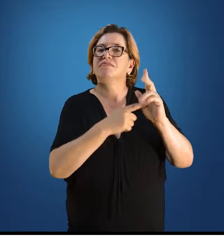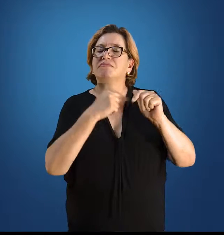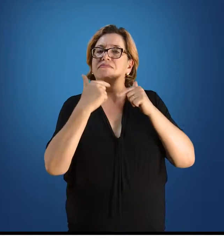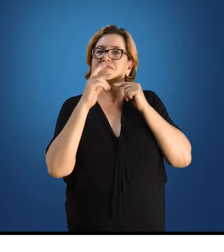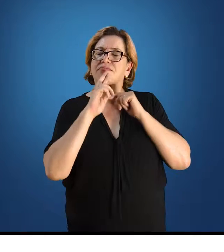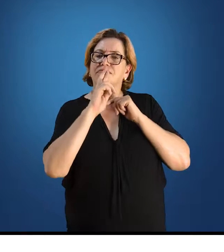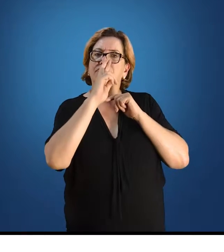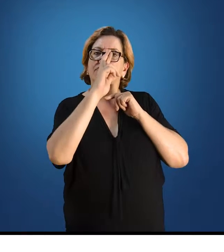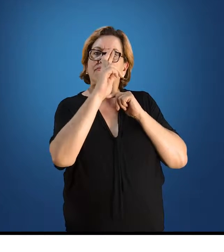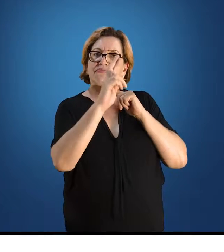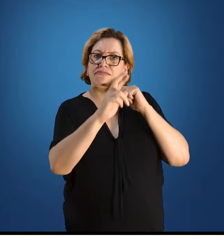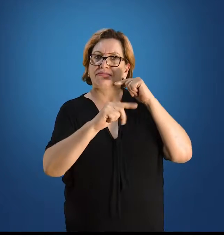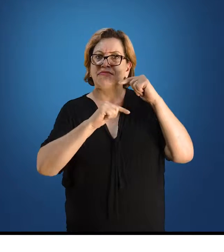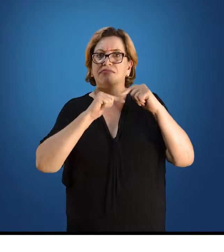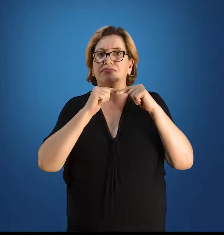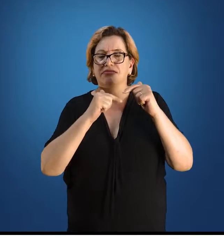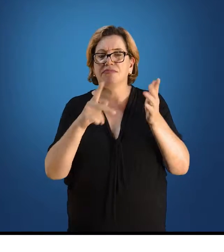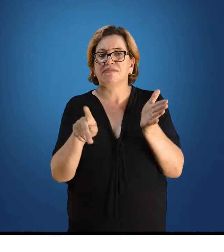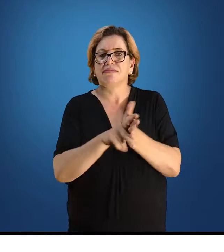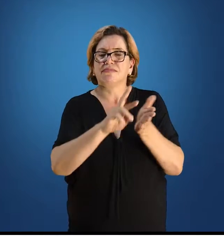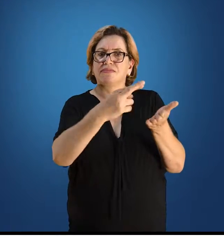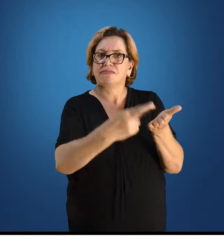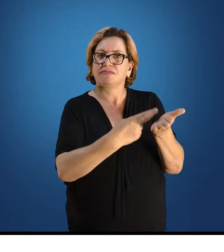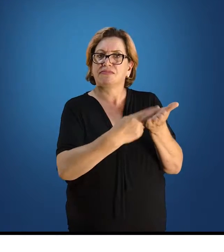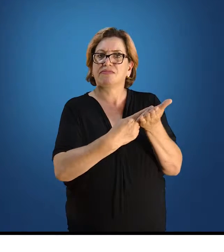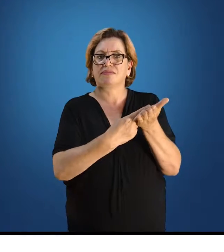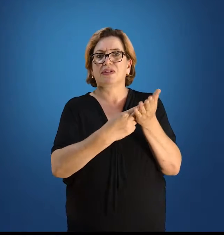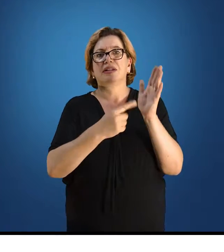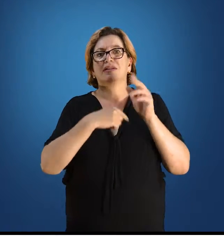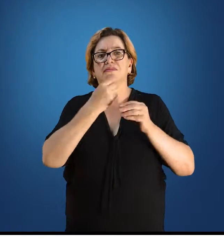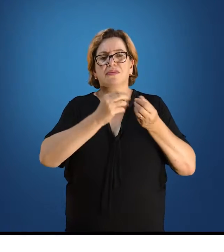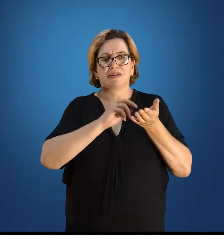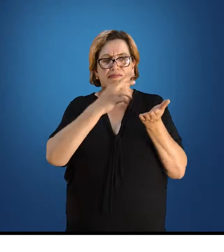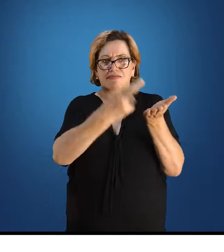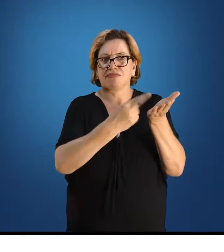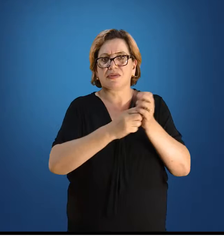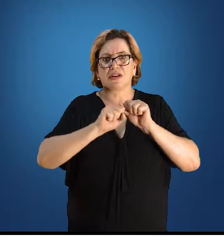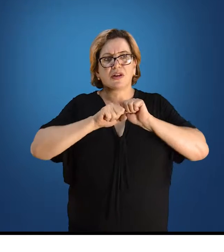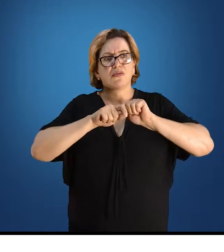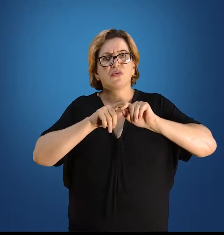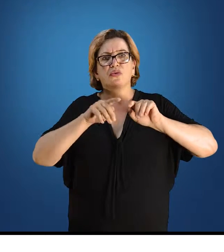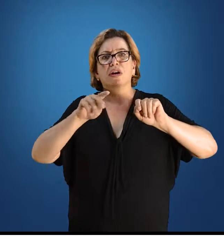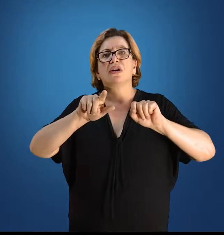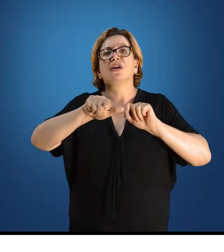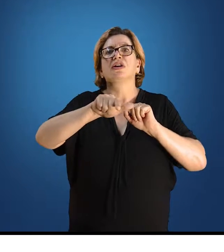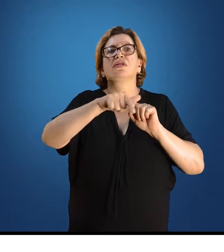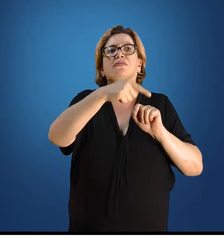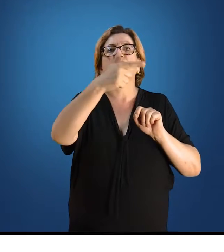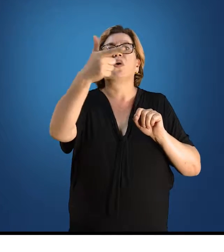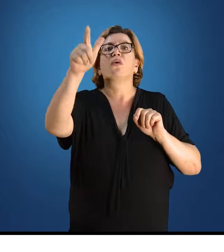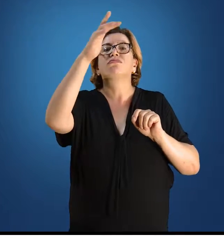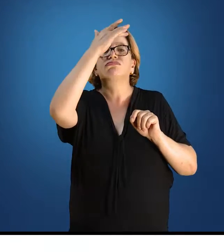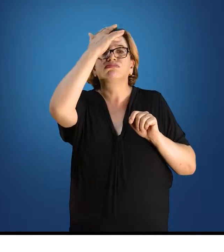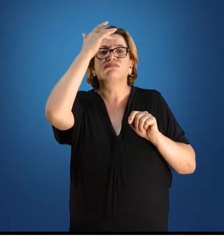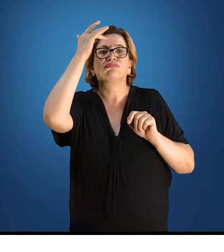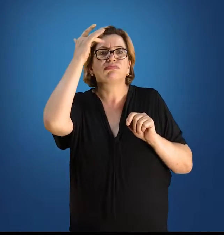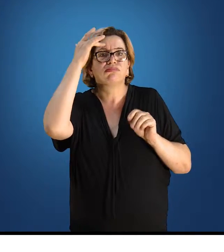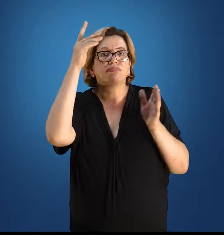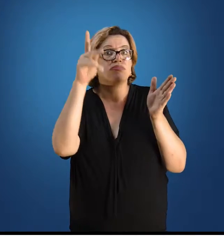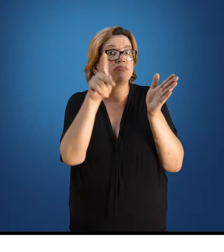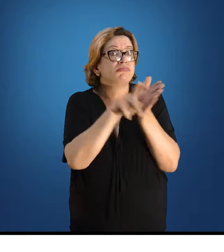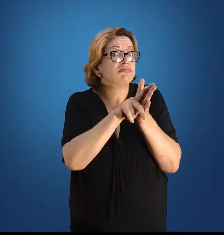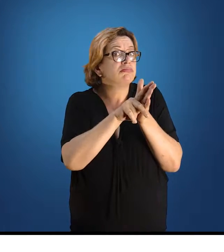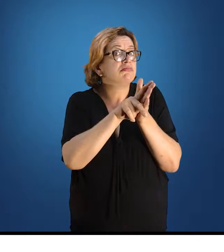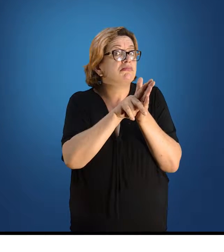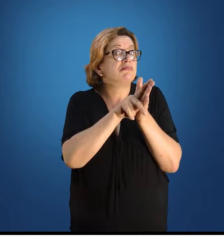a uma revista científica e a revista vai enviar esse trabalho para um ou mais pares, ou seja, pessoas da sua mesma área